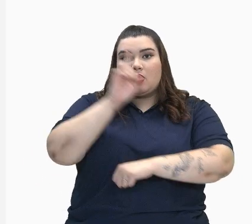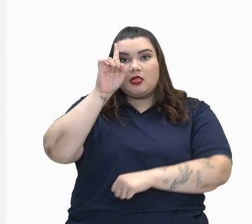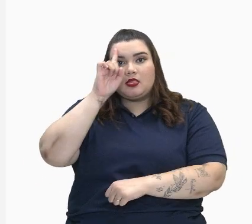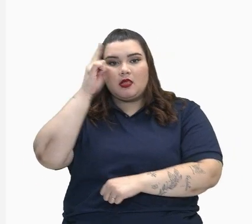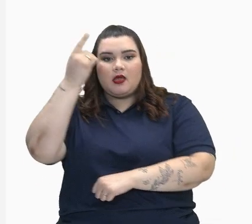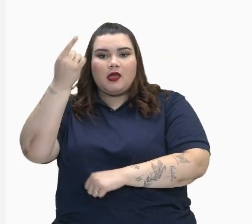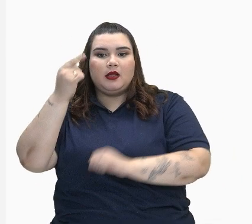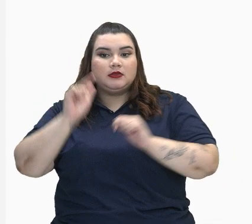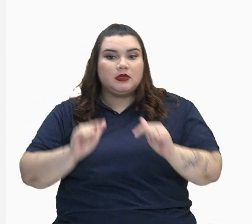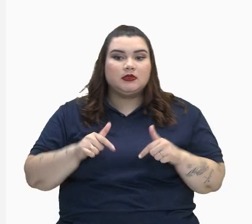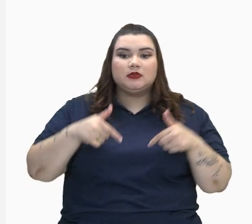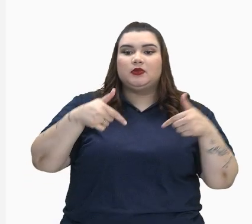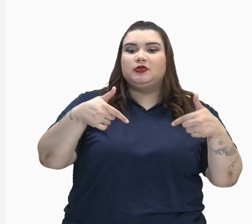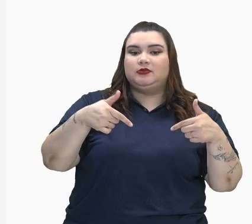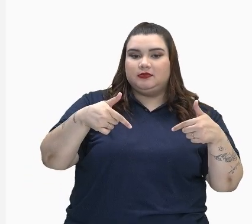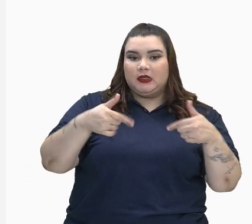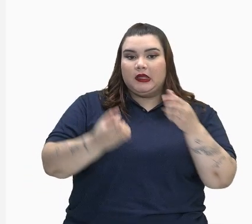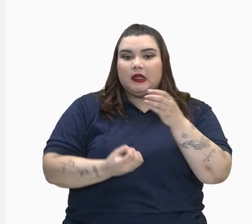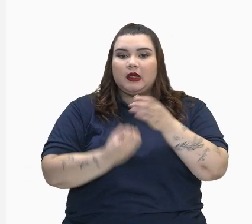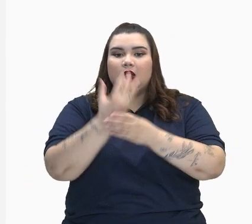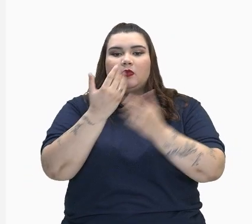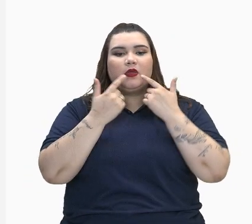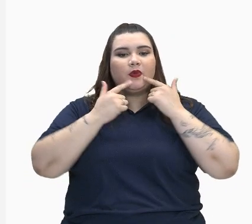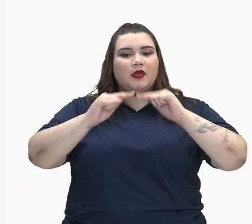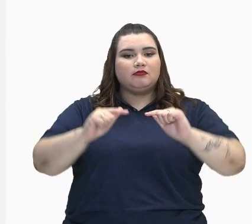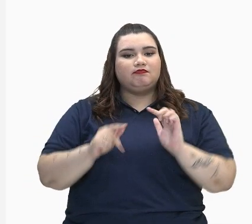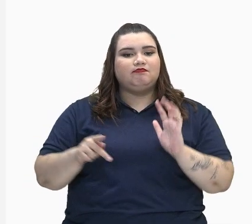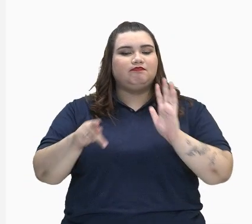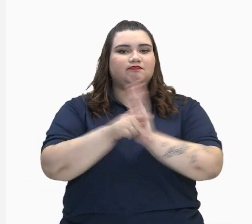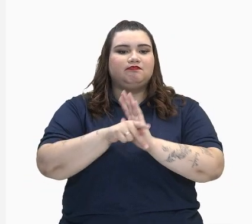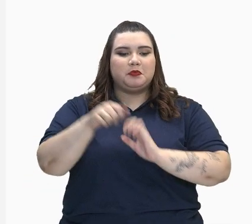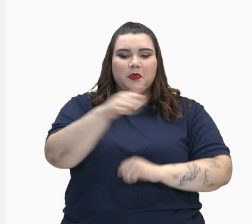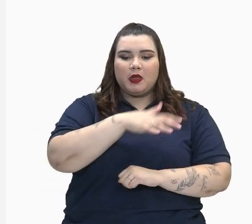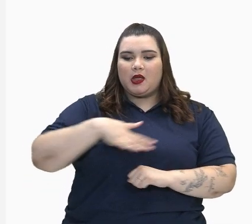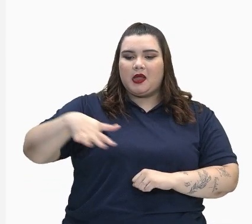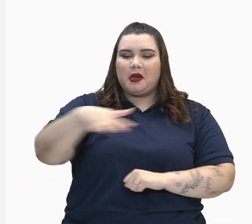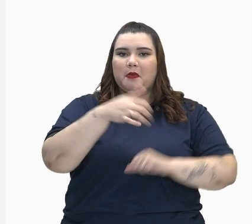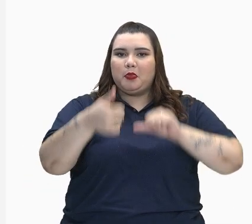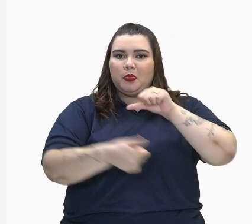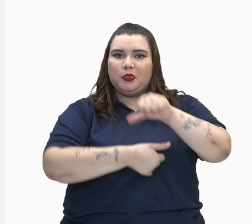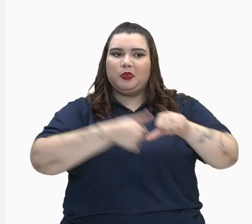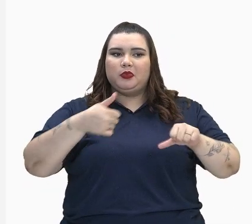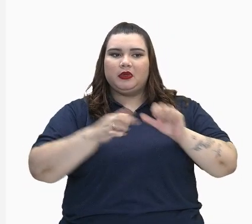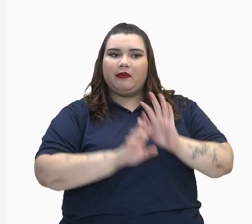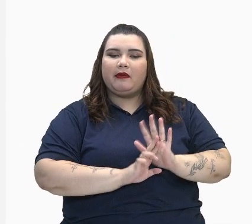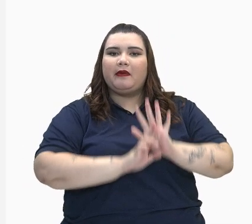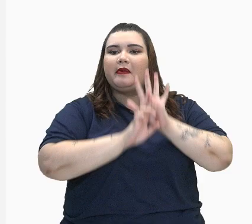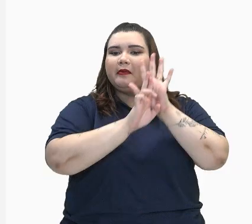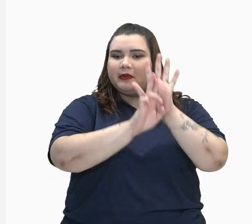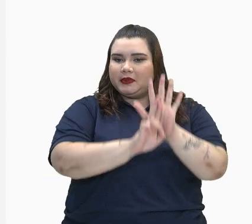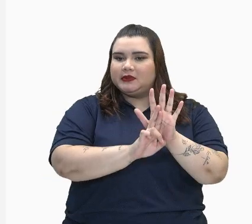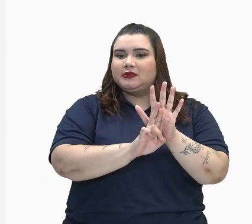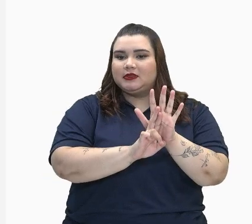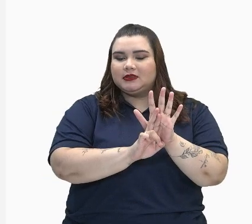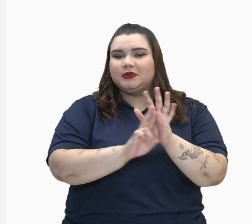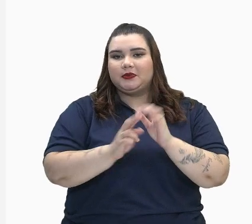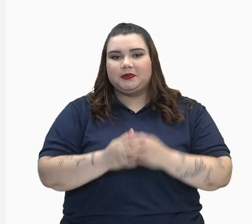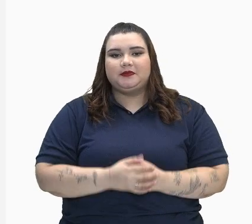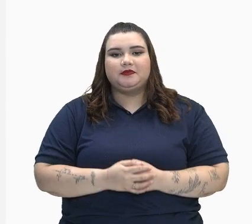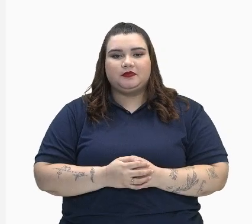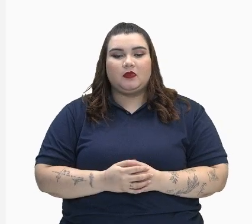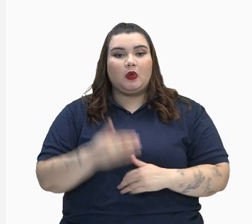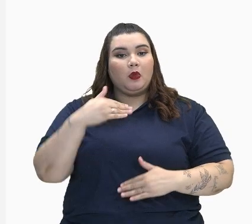emoções, ideias e ações, criando uma linguagem própria e transformando o espaço cênico.